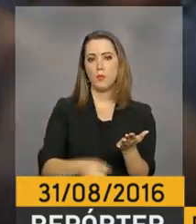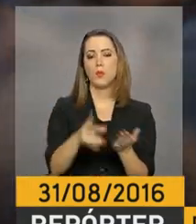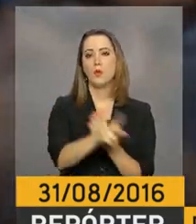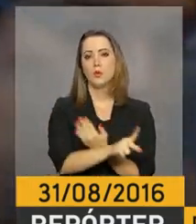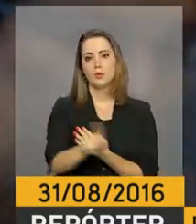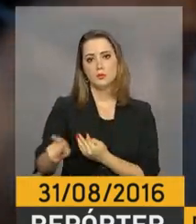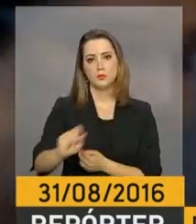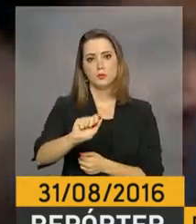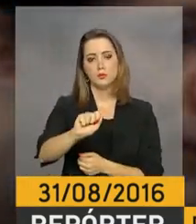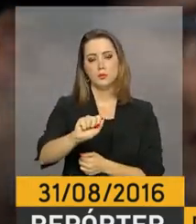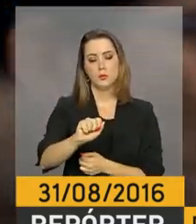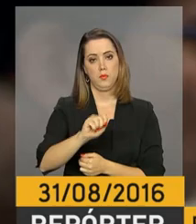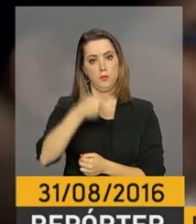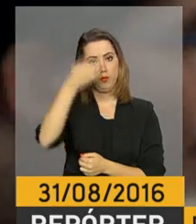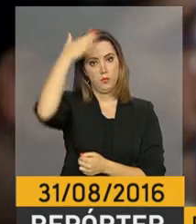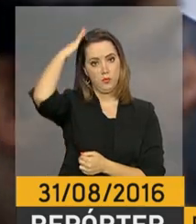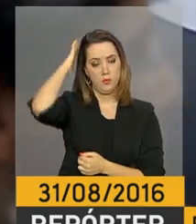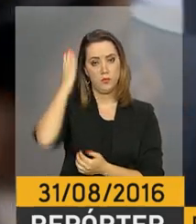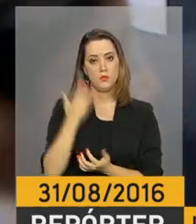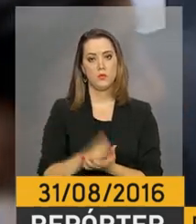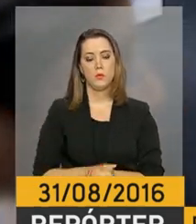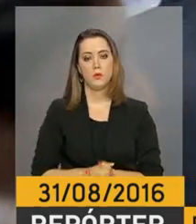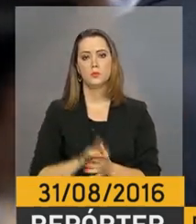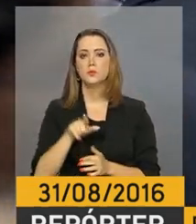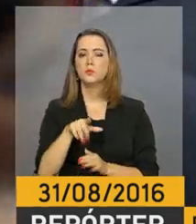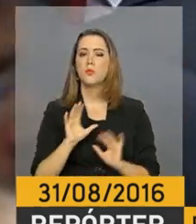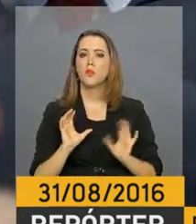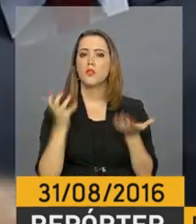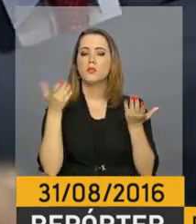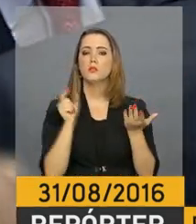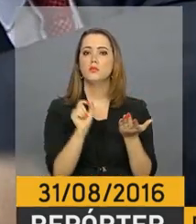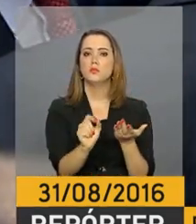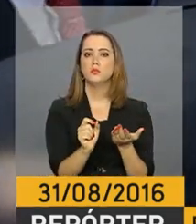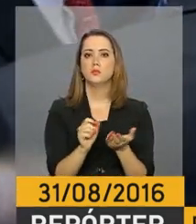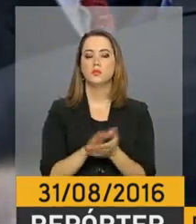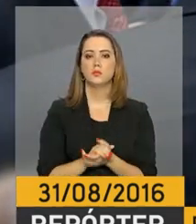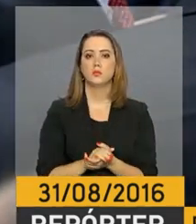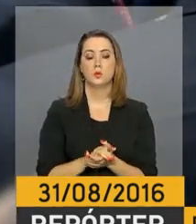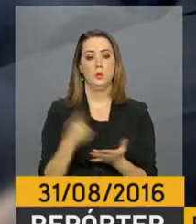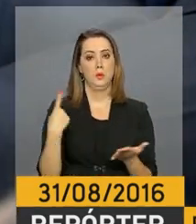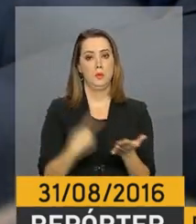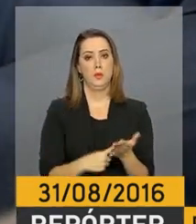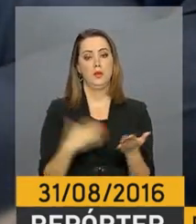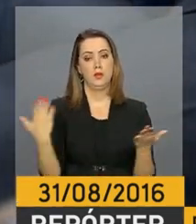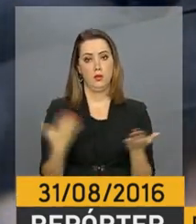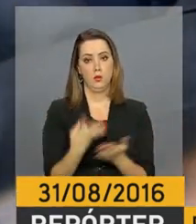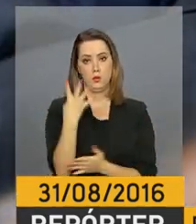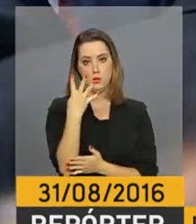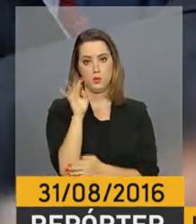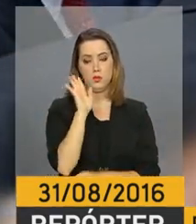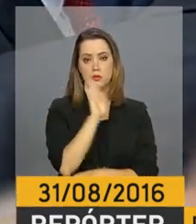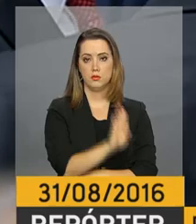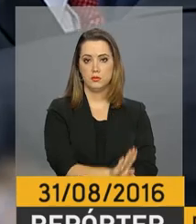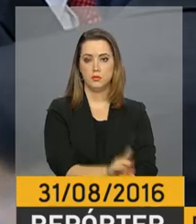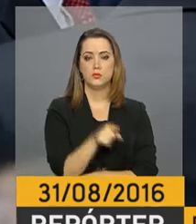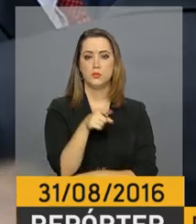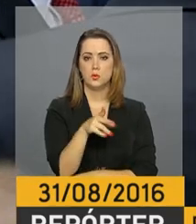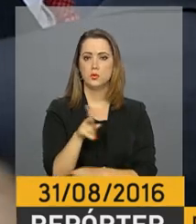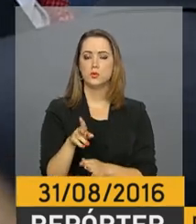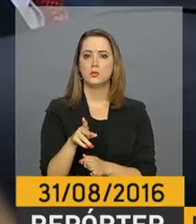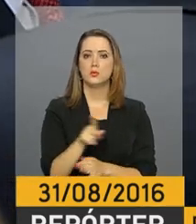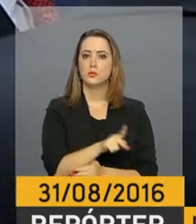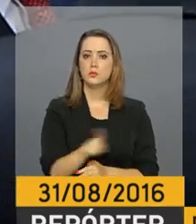do presidente Michel Temer. Esta cerimônia, marcada para agora, às 16h, o presidente